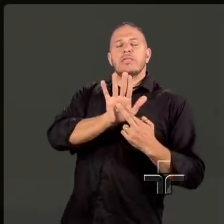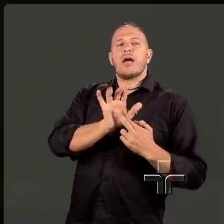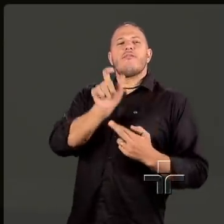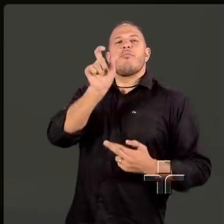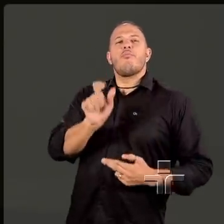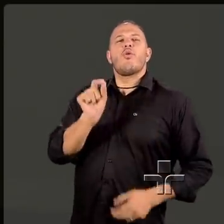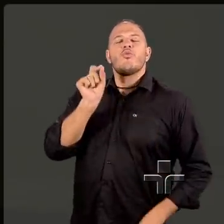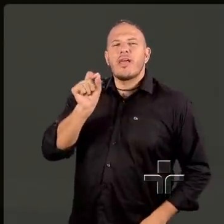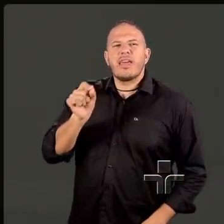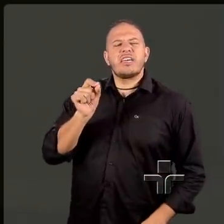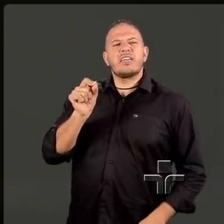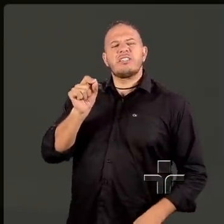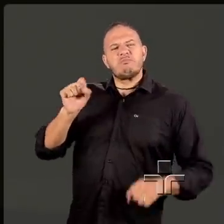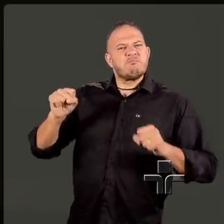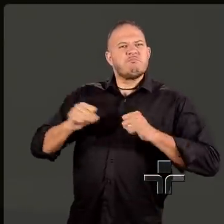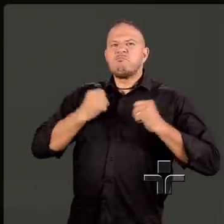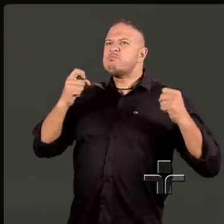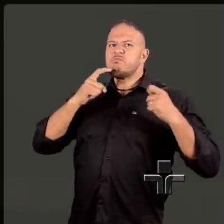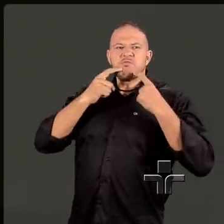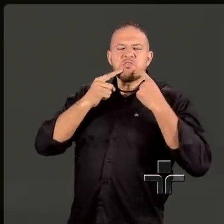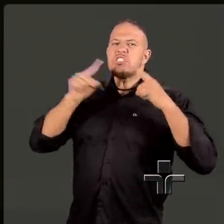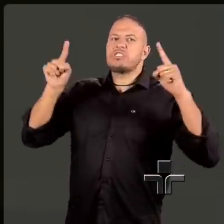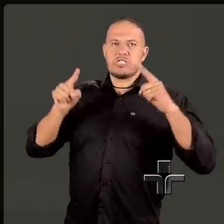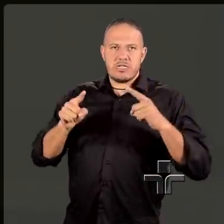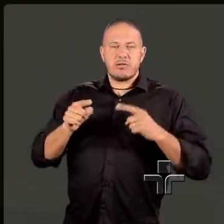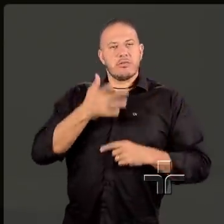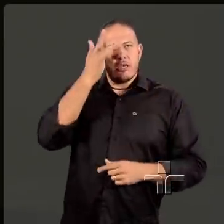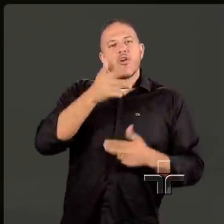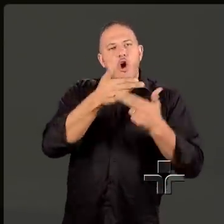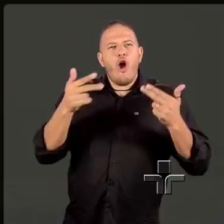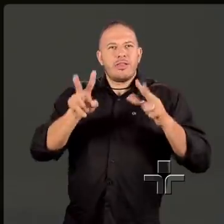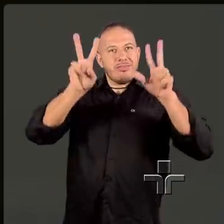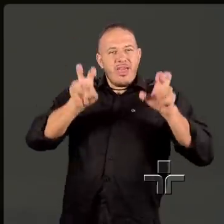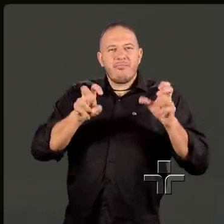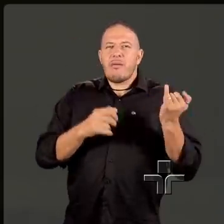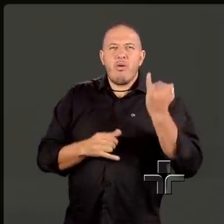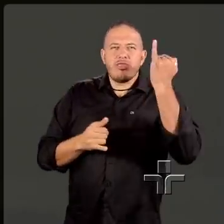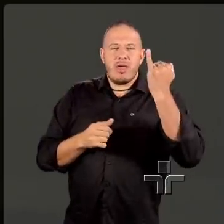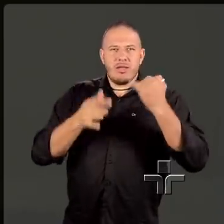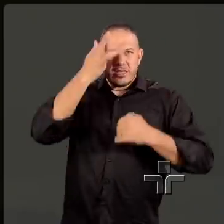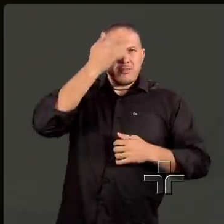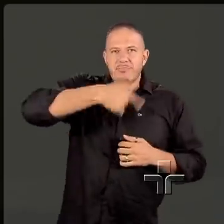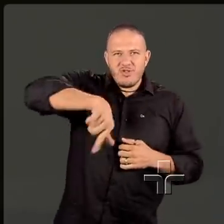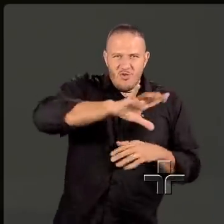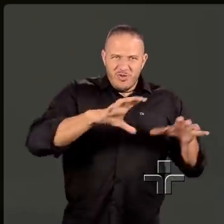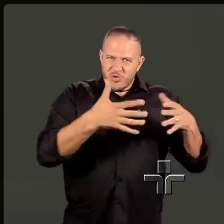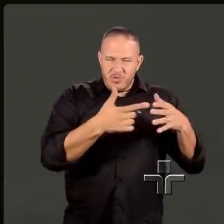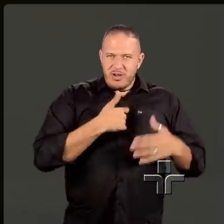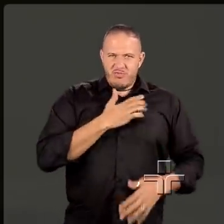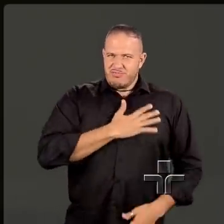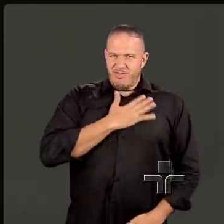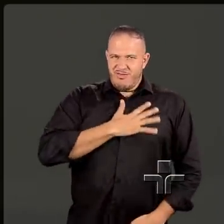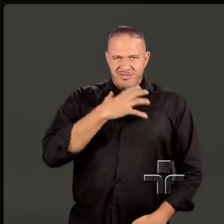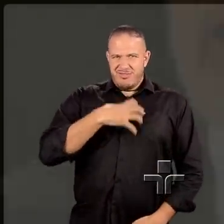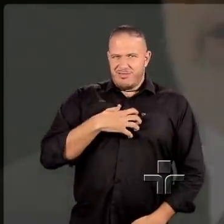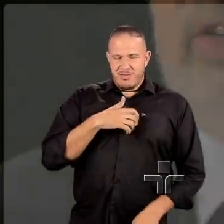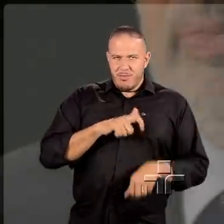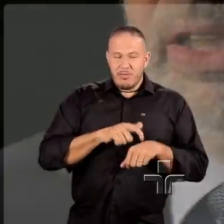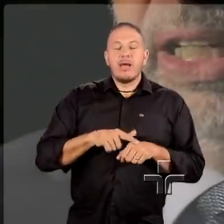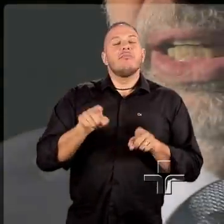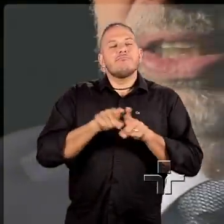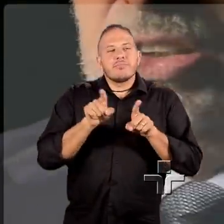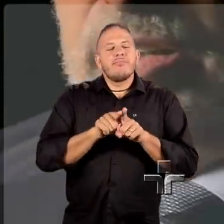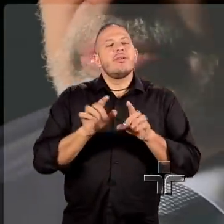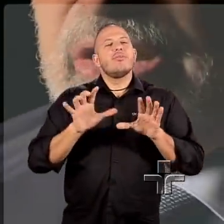grito de revolta e de levante de todos os que não estão contentes com a situação. O Samba Enredo